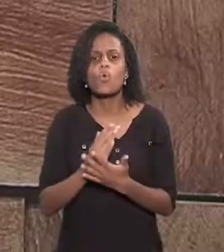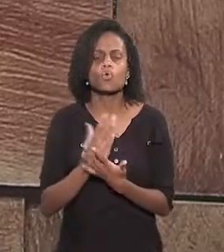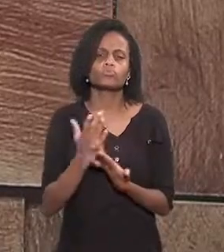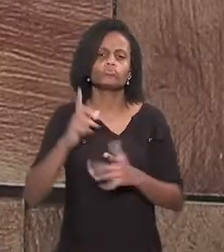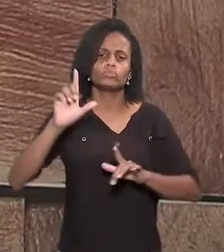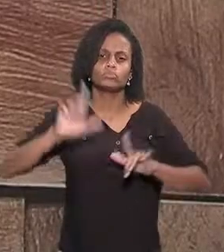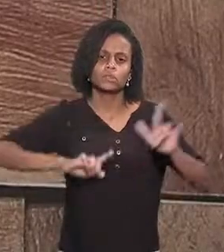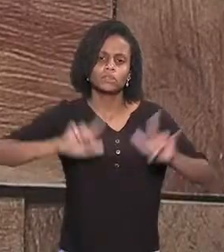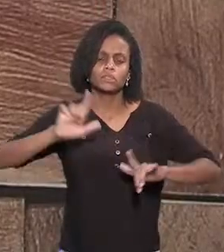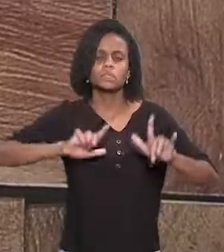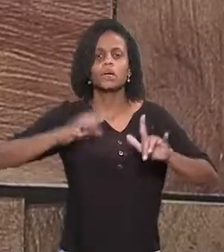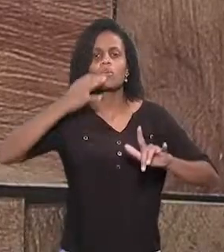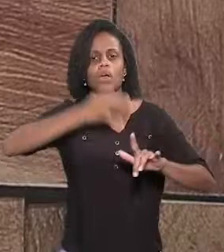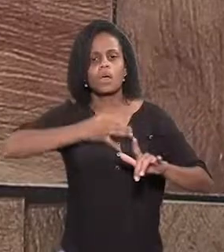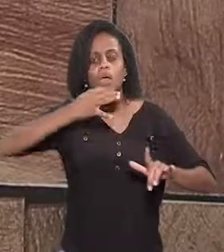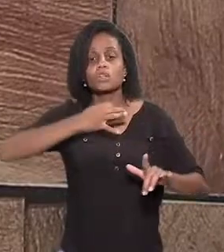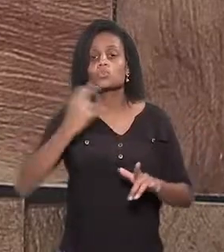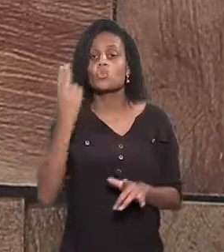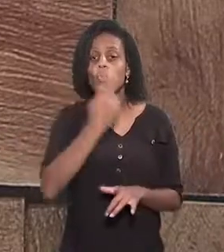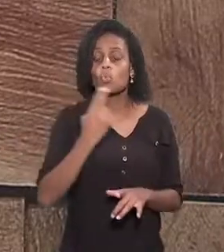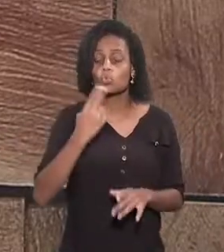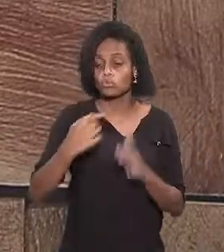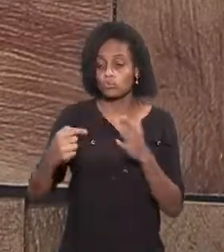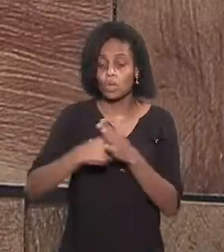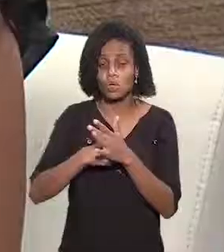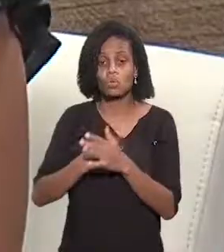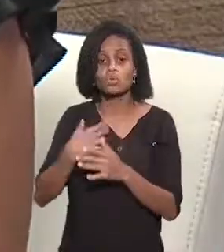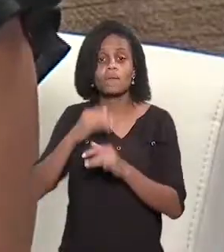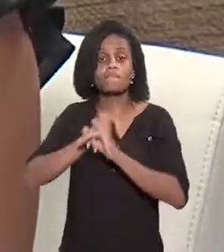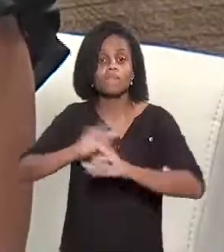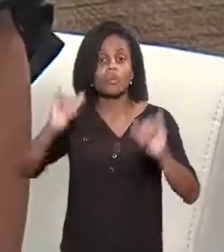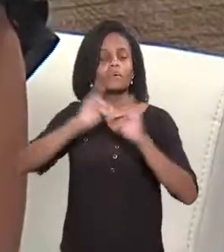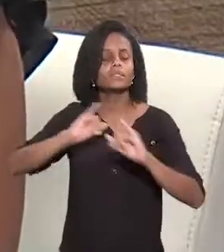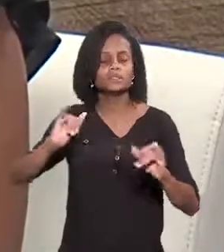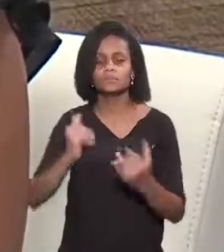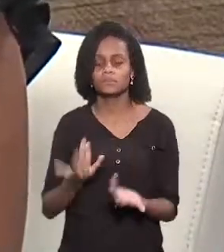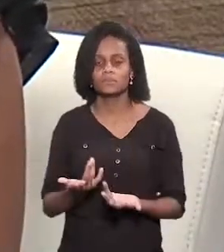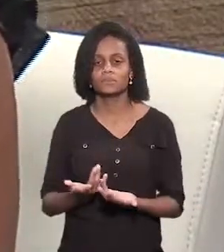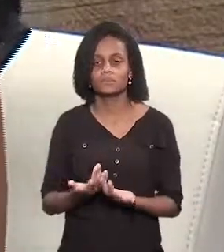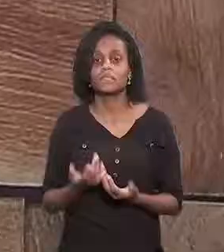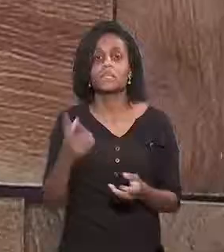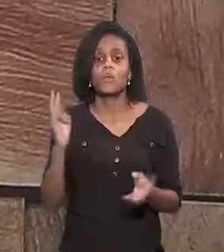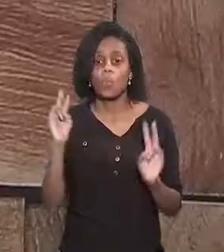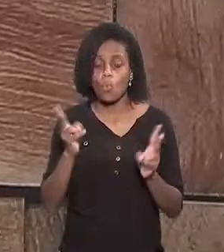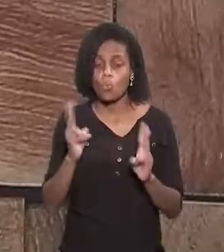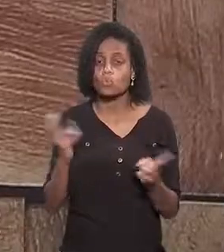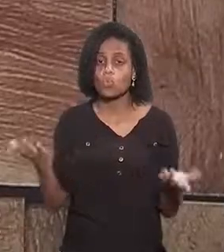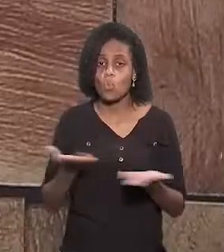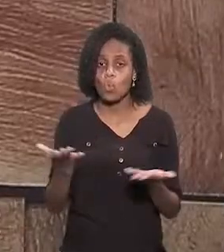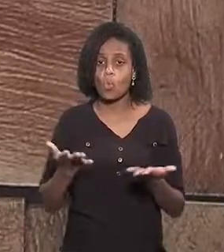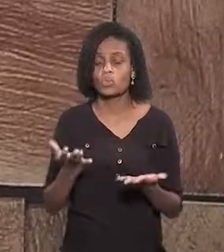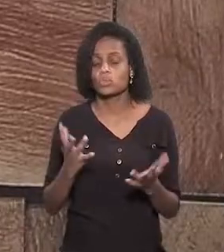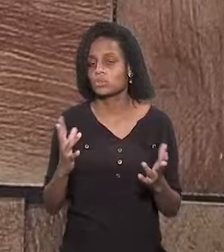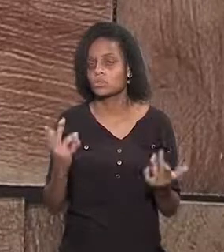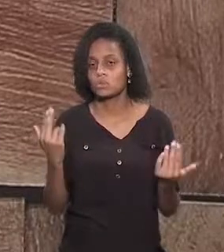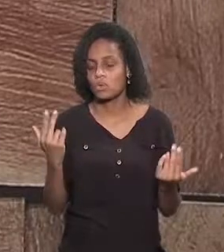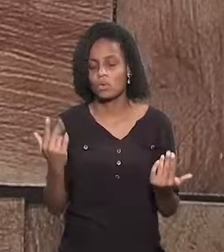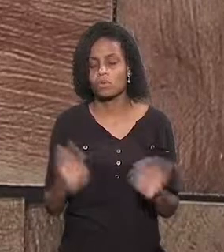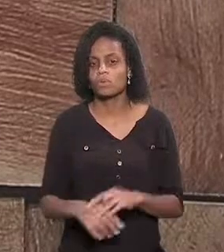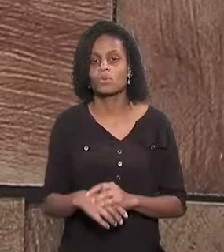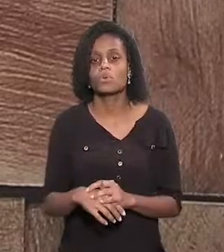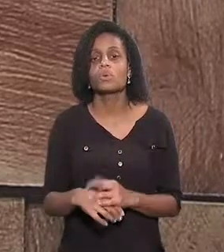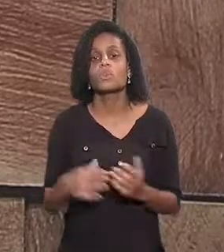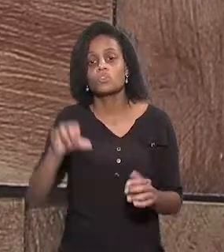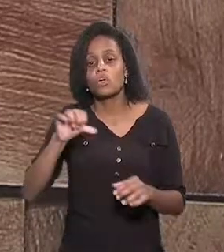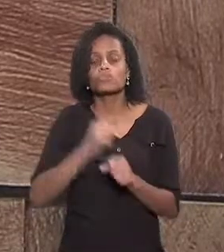mídia usam a gente como principal fonte de informação. Continuam usando, não foi só naquela época, né? Exatamente, não foi só daquela época da ocupação em